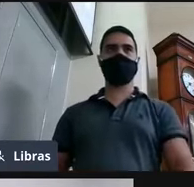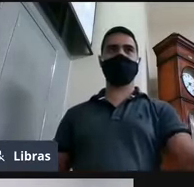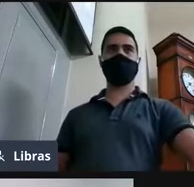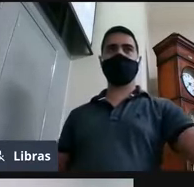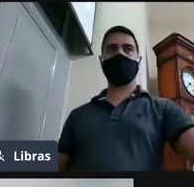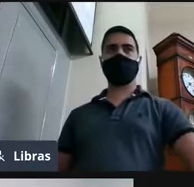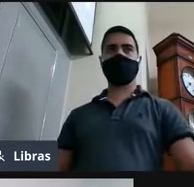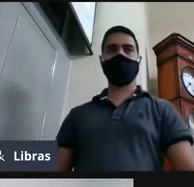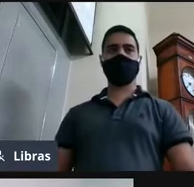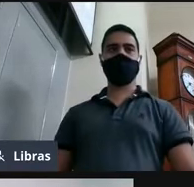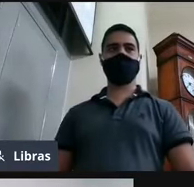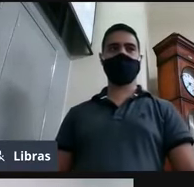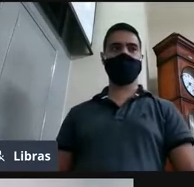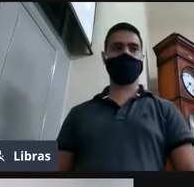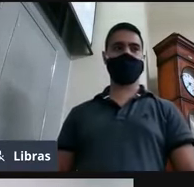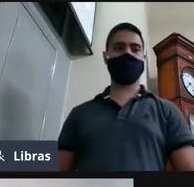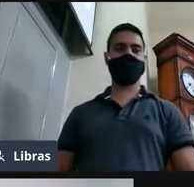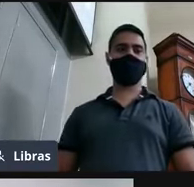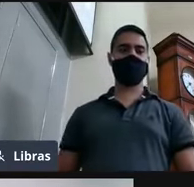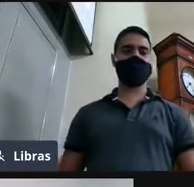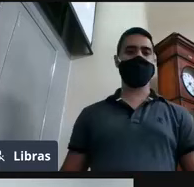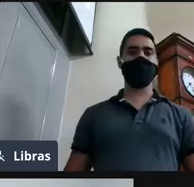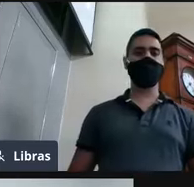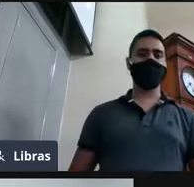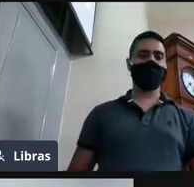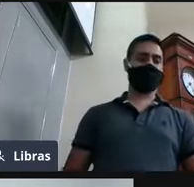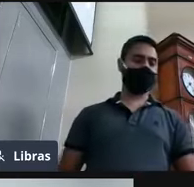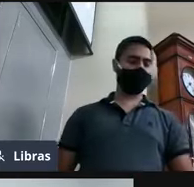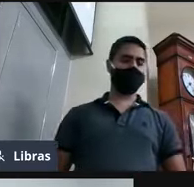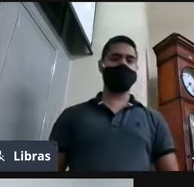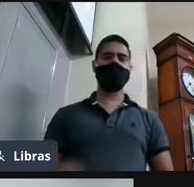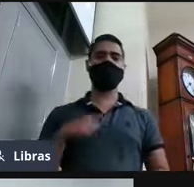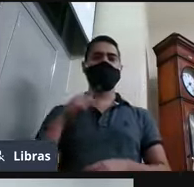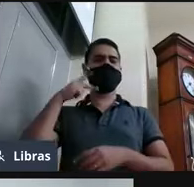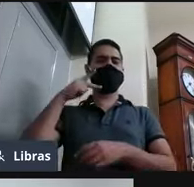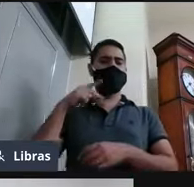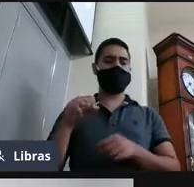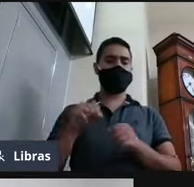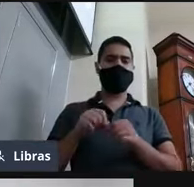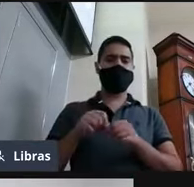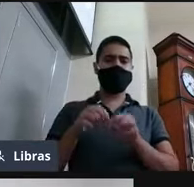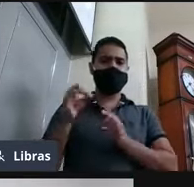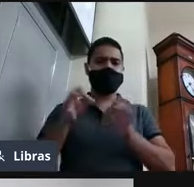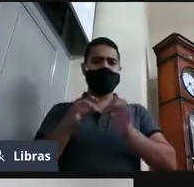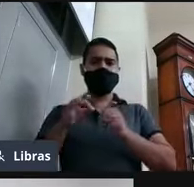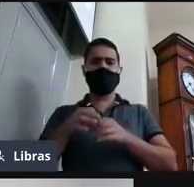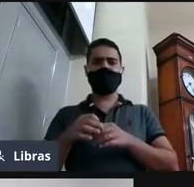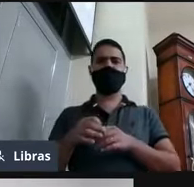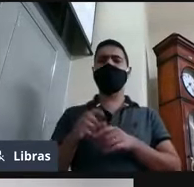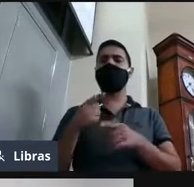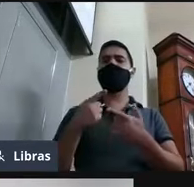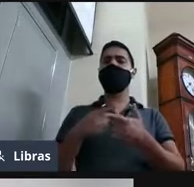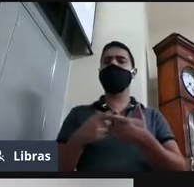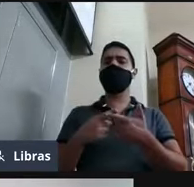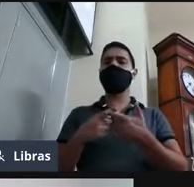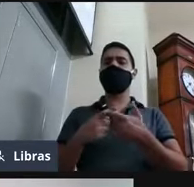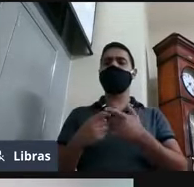vereador Marquinho, ao qual eu tenho muito respeito, estava fazendo uma análise e uma síntese do